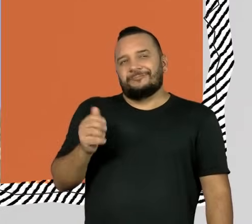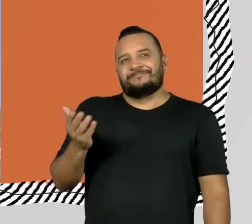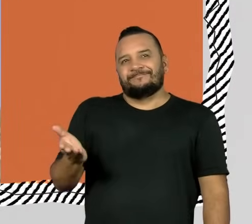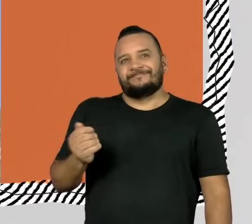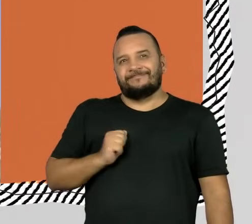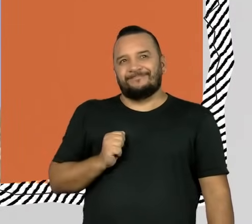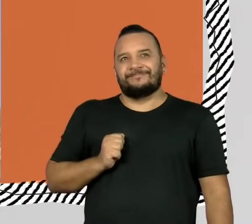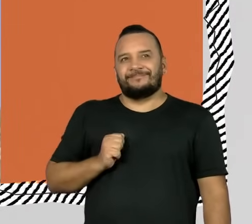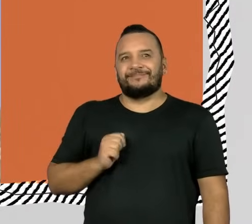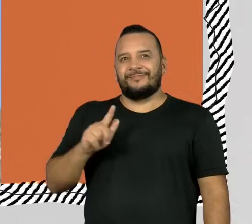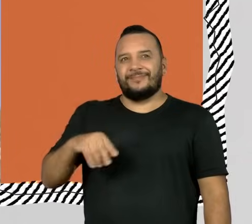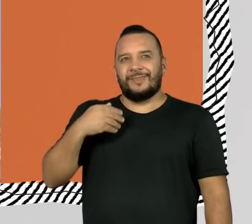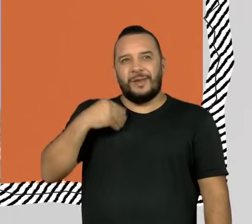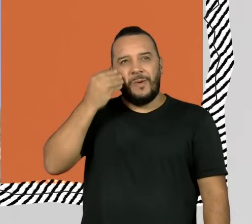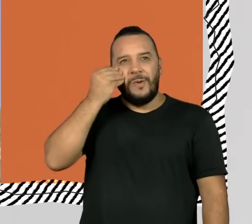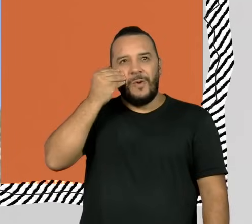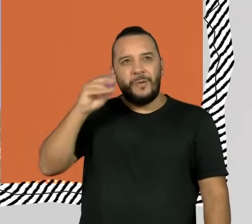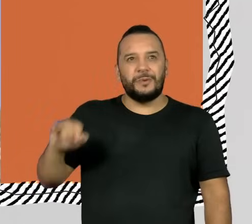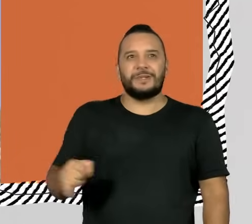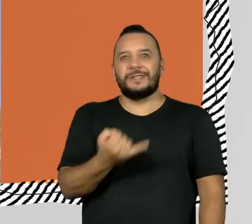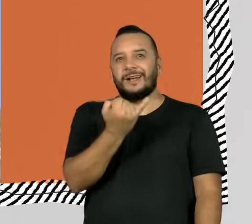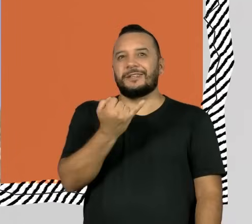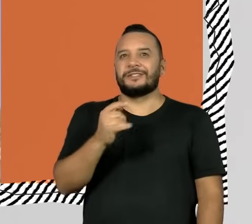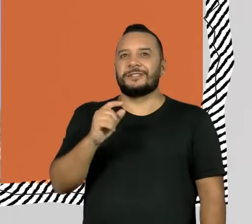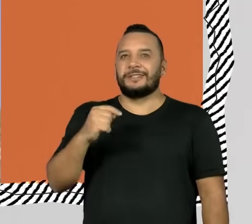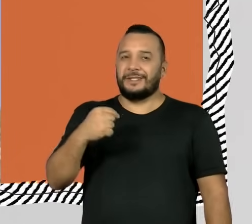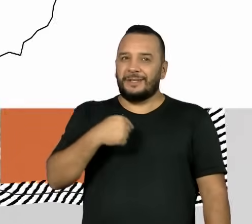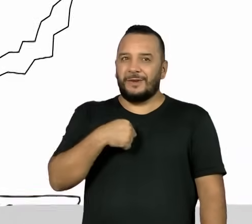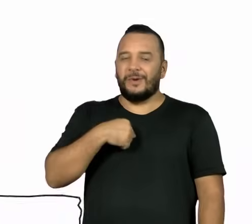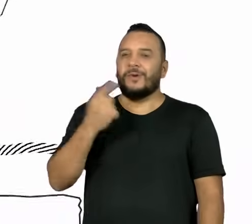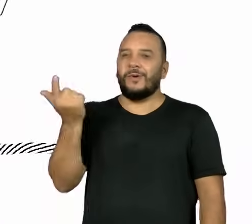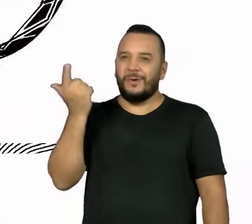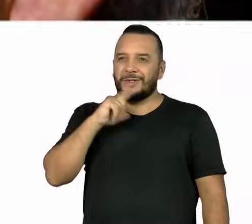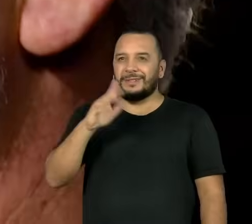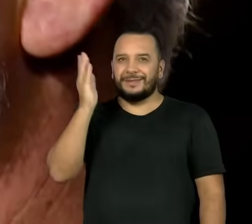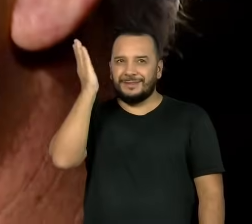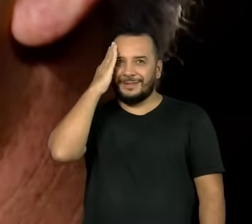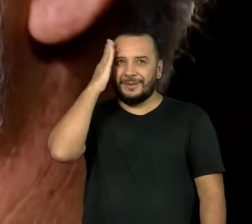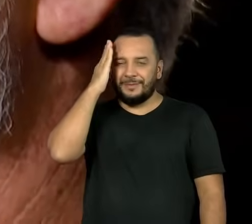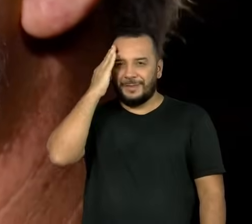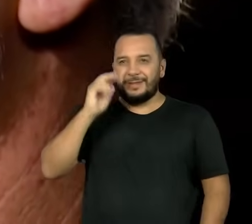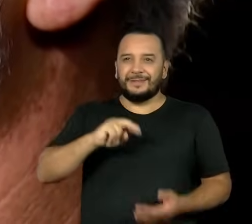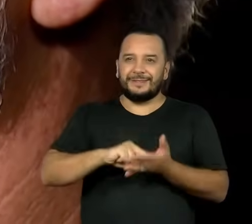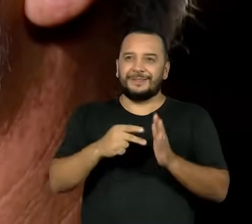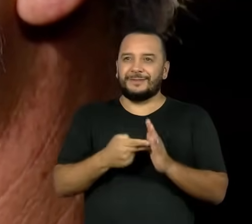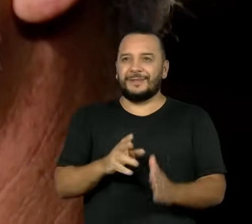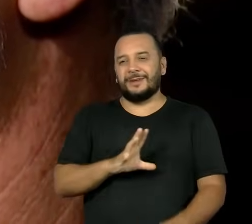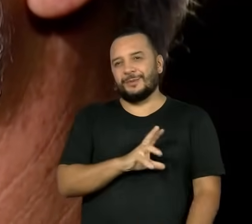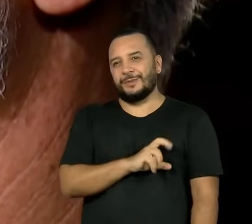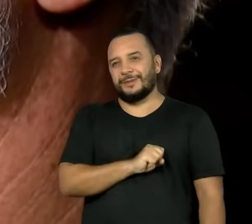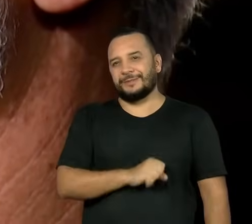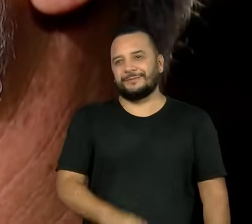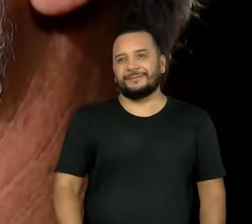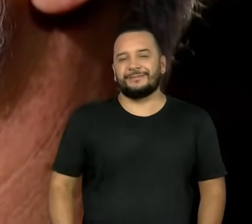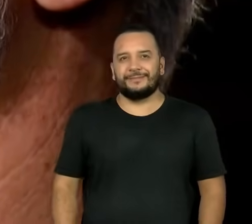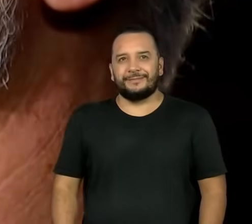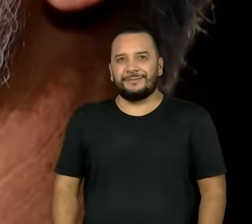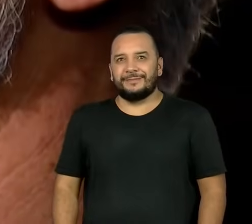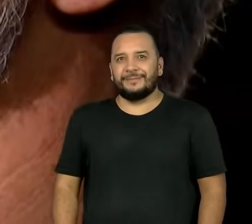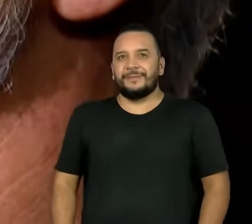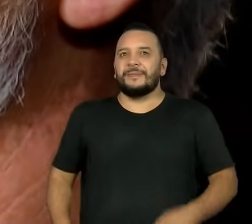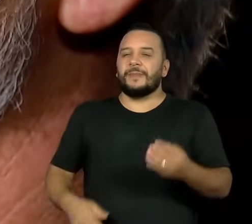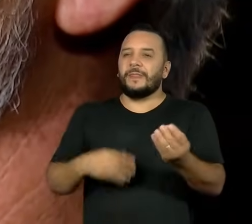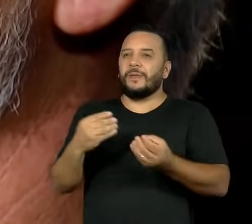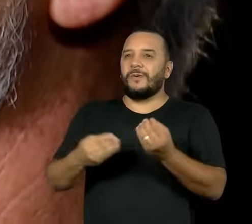ela trouxe a oportunidade de, concretamente, eu conseguir saber definir amor, né? De que